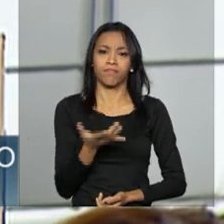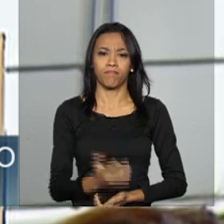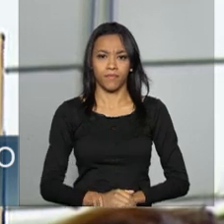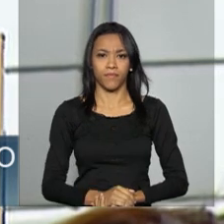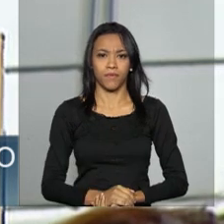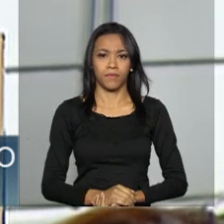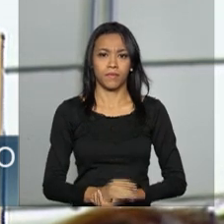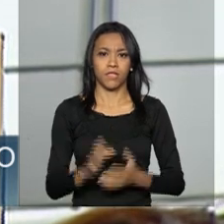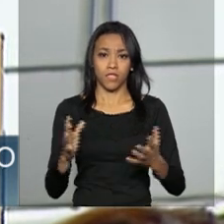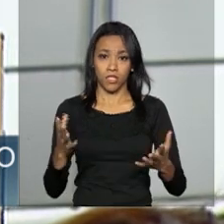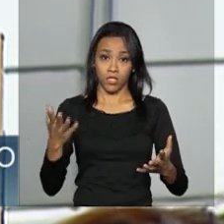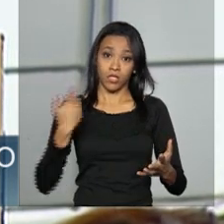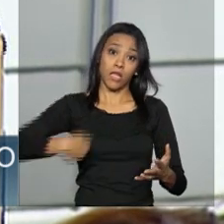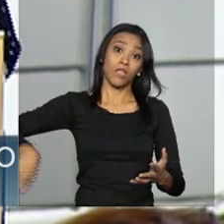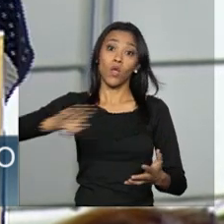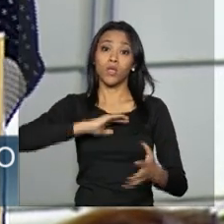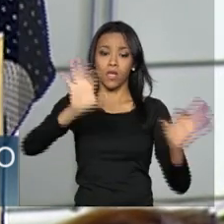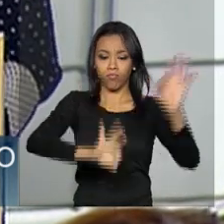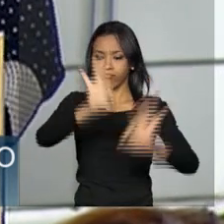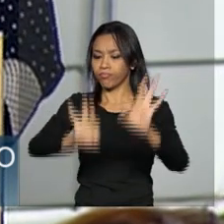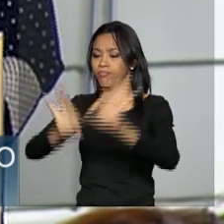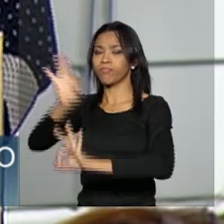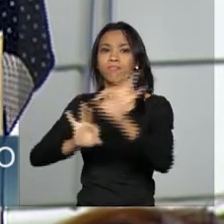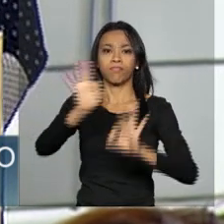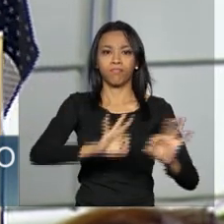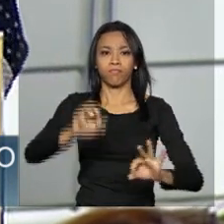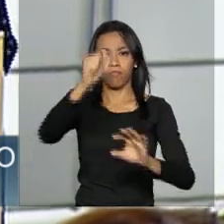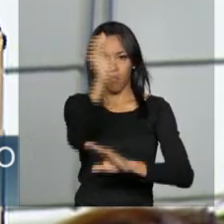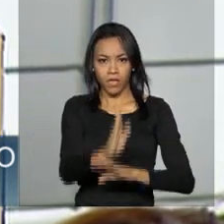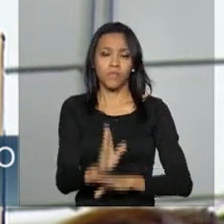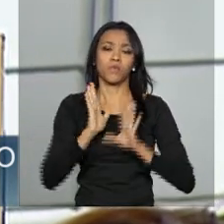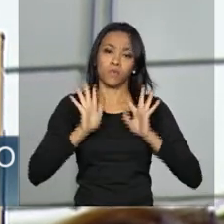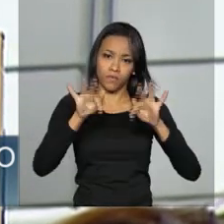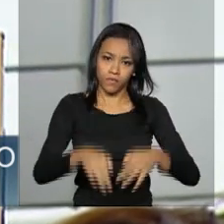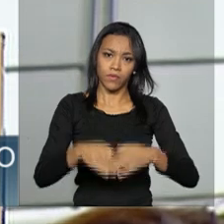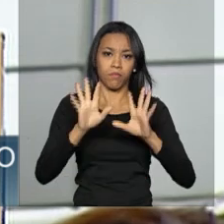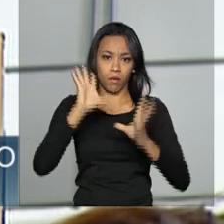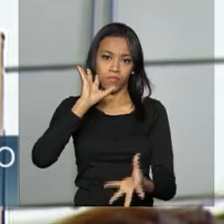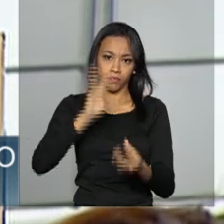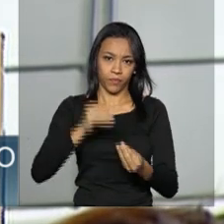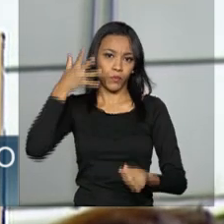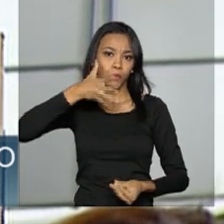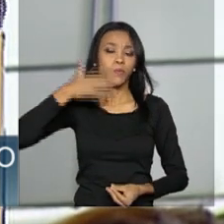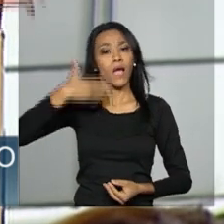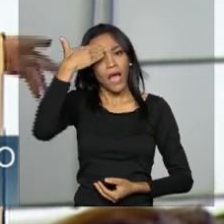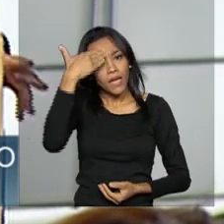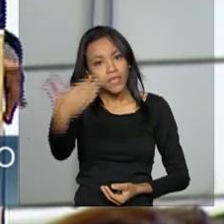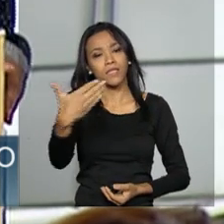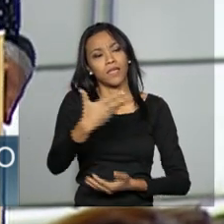na construção da nossa nacionalidade. Finalmente, para concluir, queria agradecer a todos